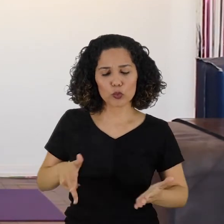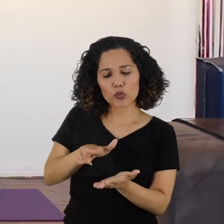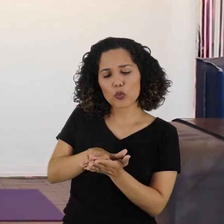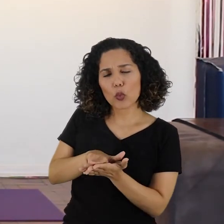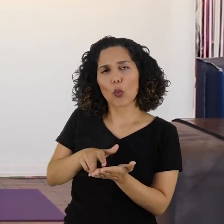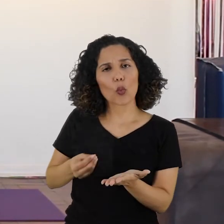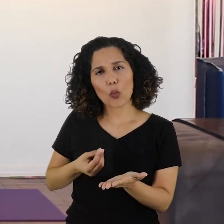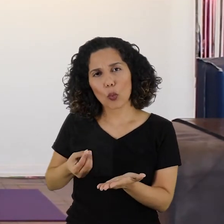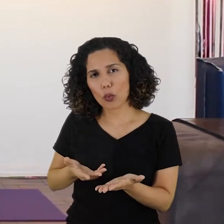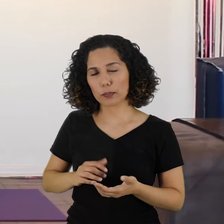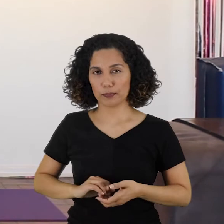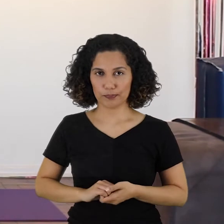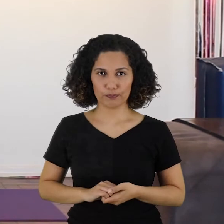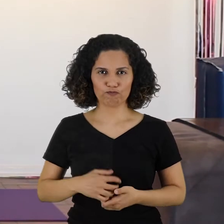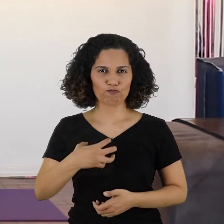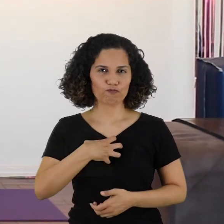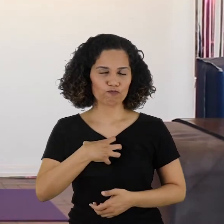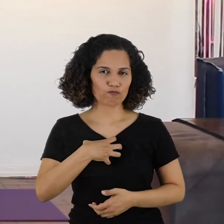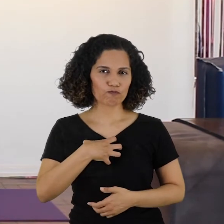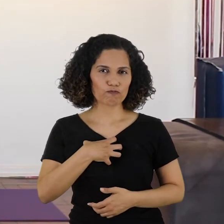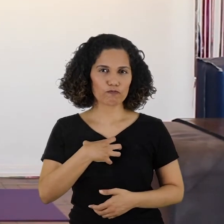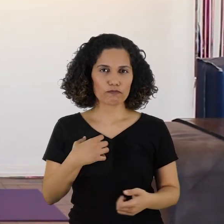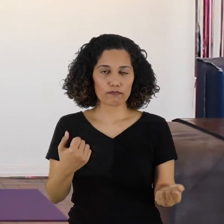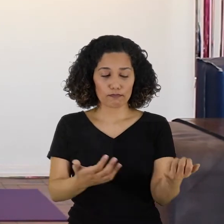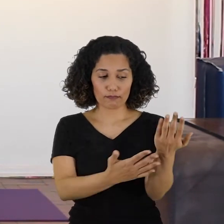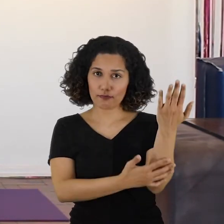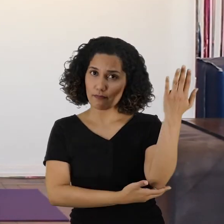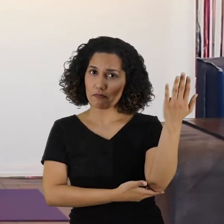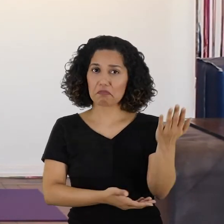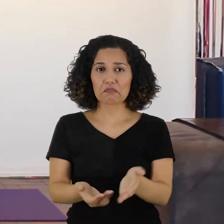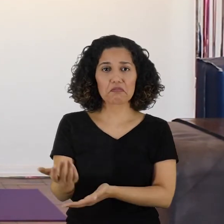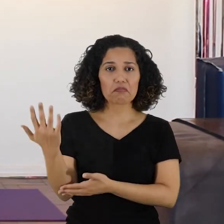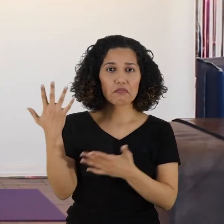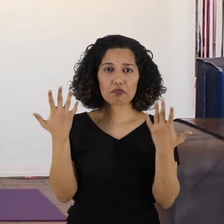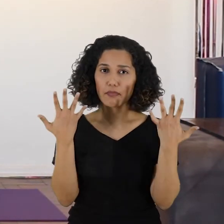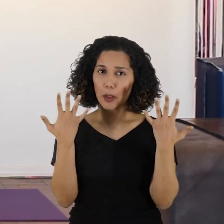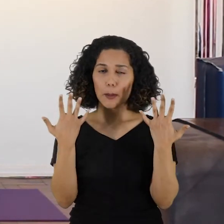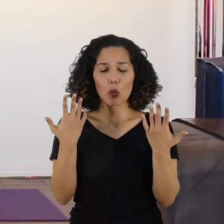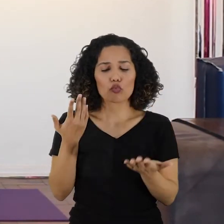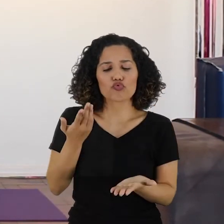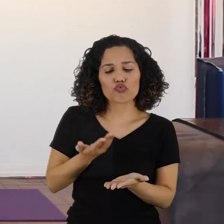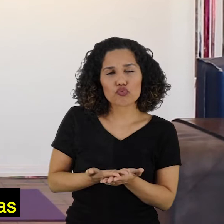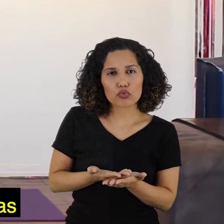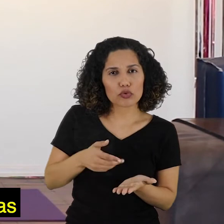chão. Quais as partes dos seus braços, das suas mãos que tocam o